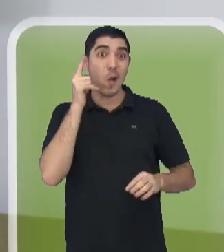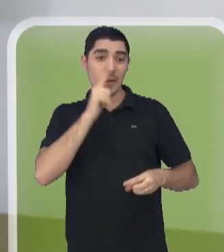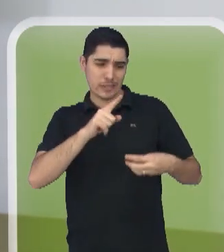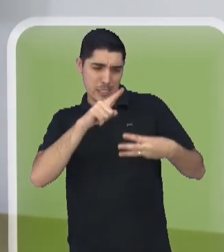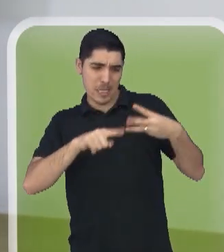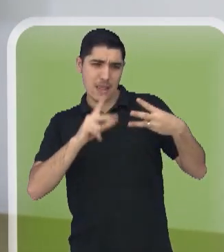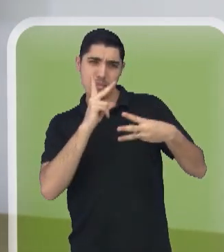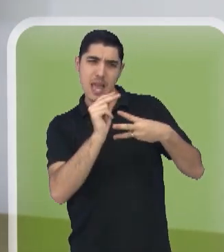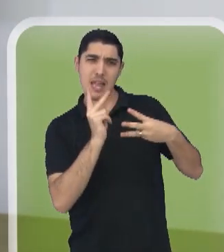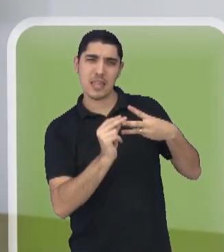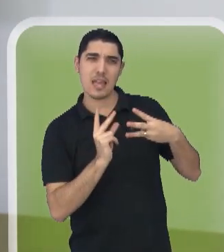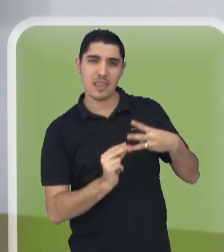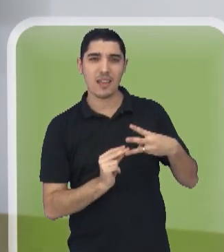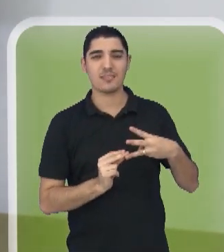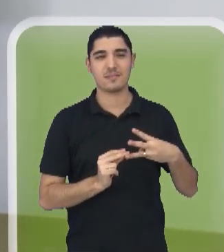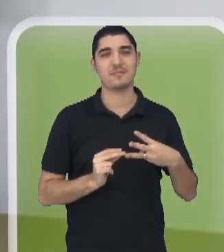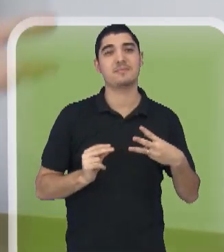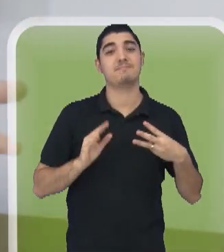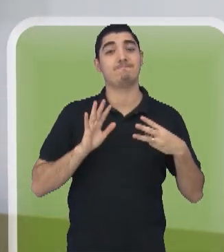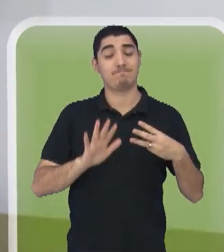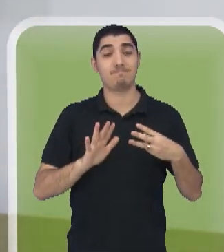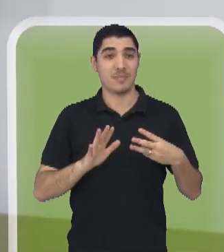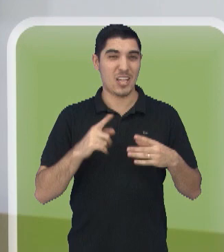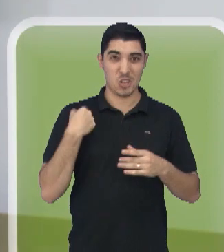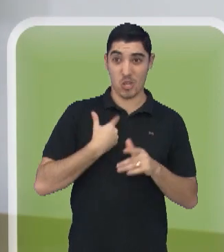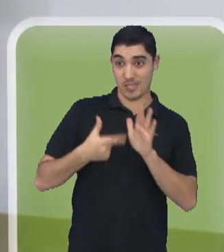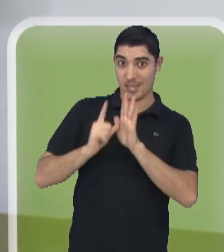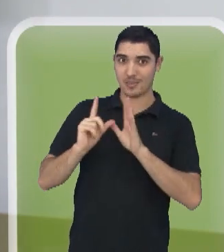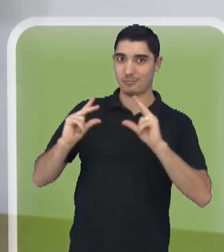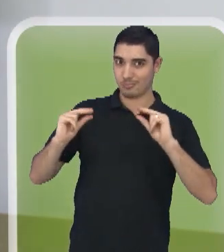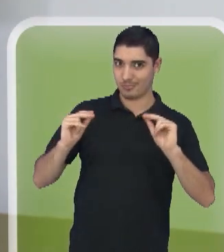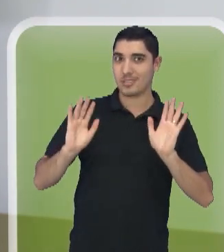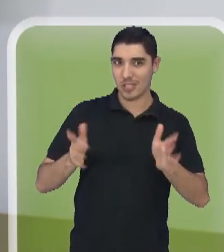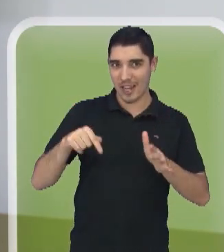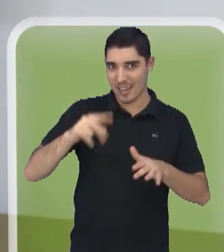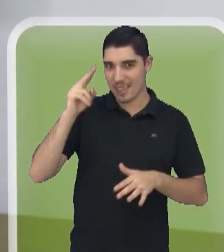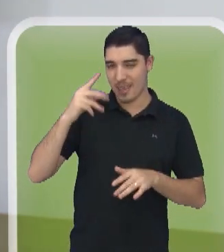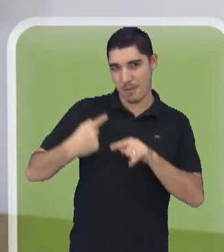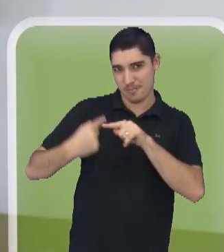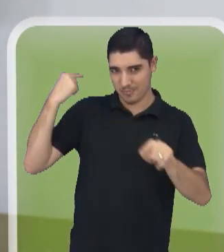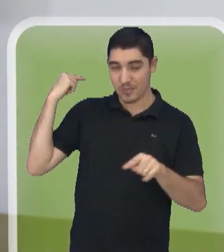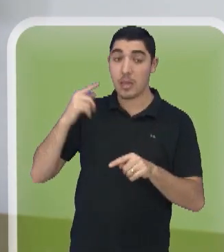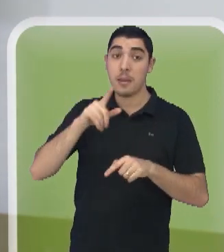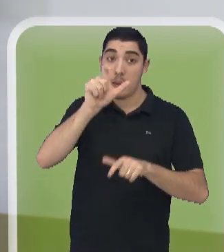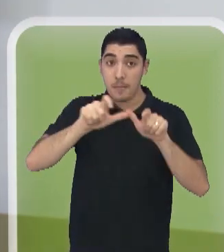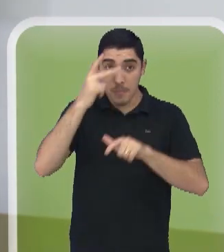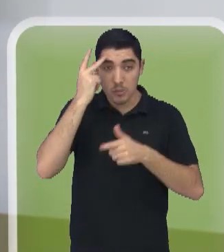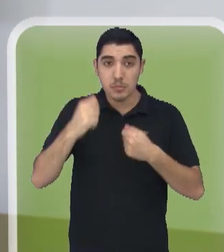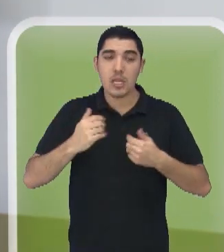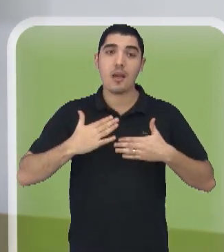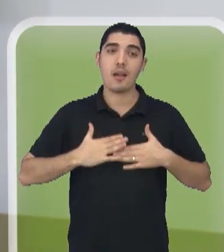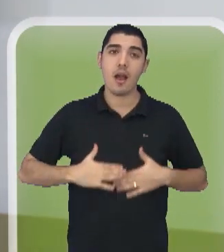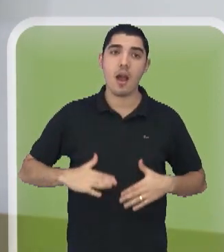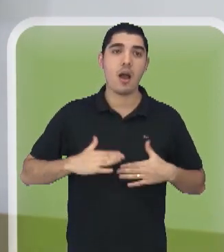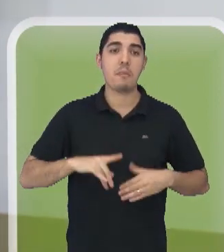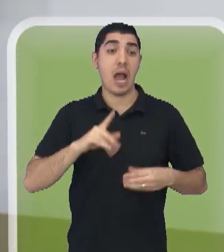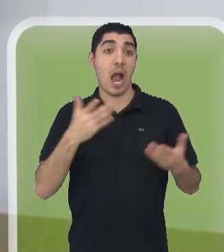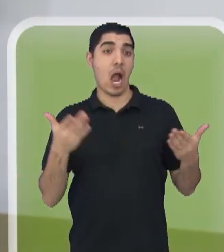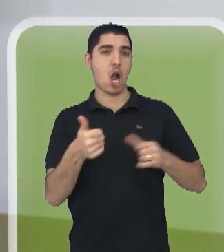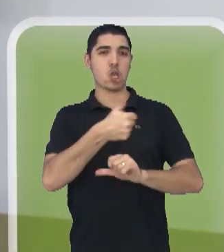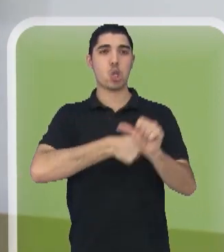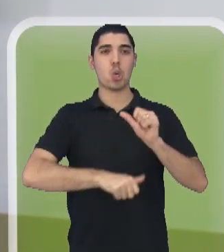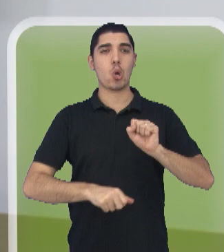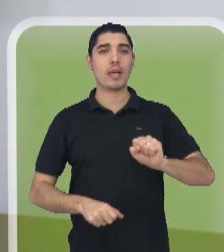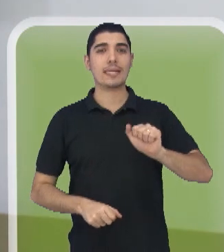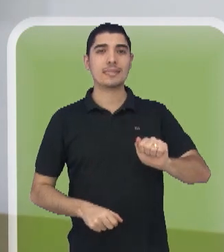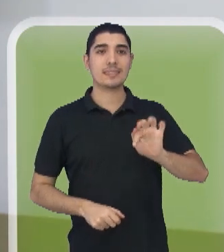vitórias logo de início. Né? E a gente até discutiu isso aqui, que o torcedor tem que ter calma um pouco, porque não é assim, né? Ah, a SAF está aí,